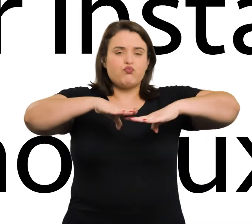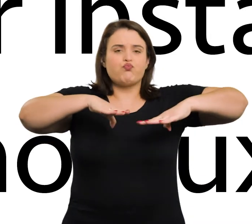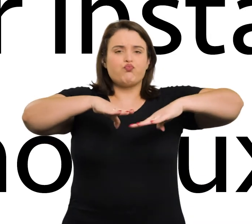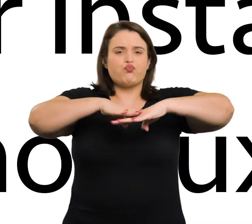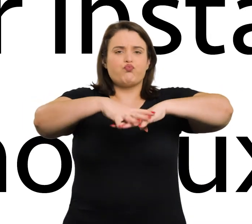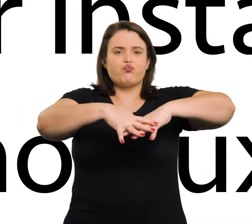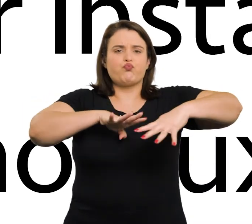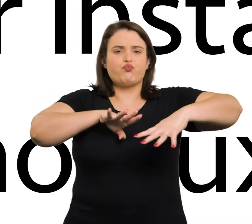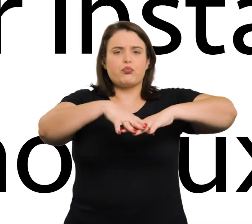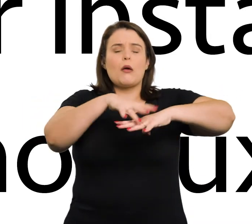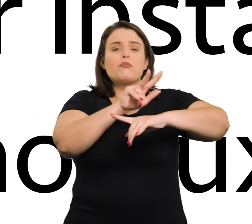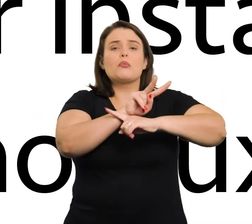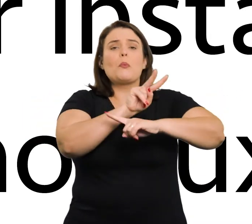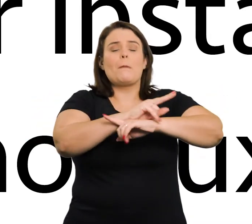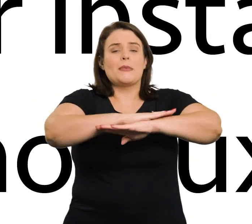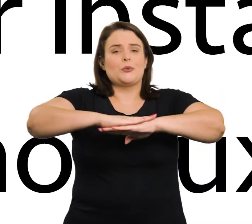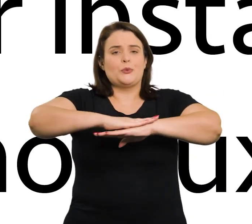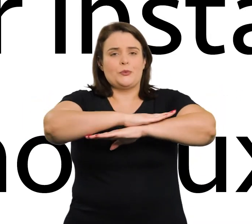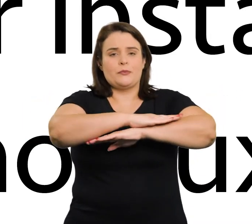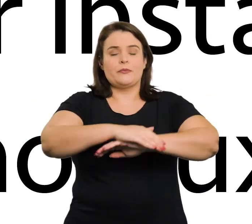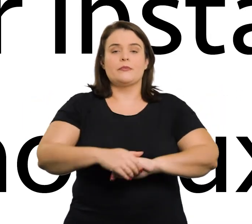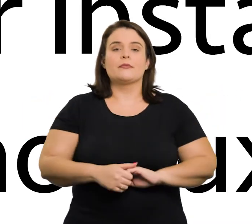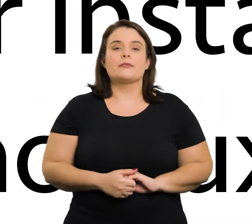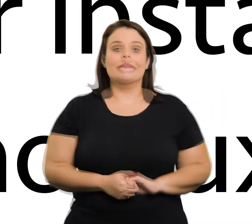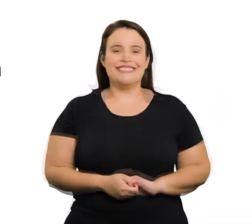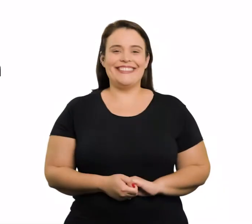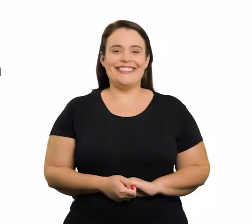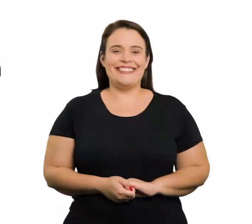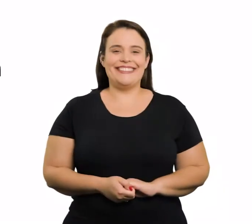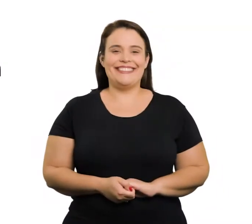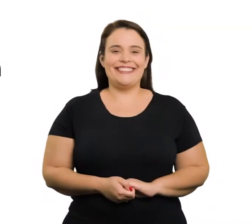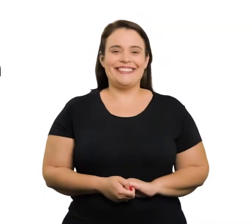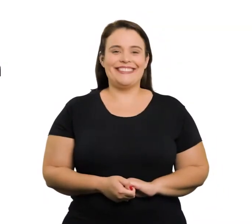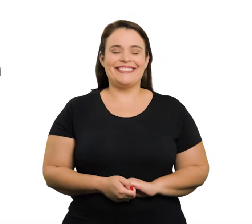para preservar o piso.